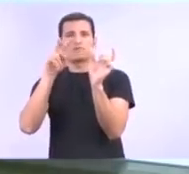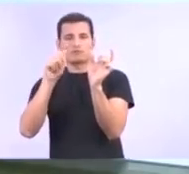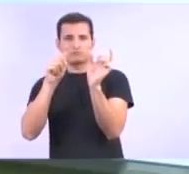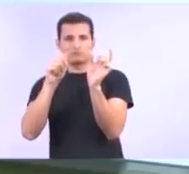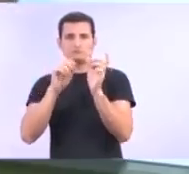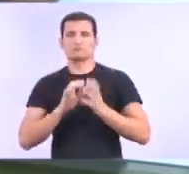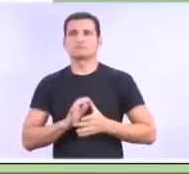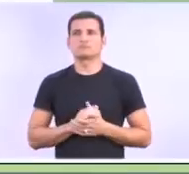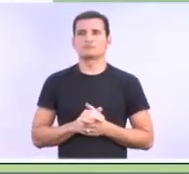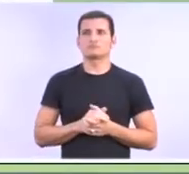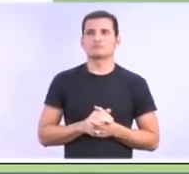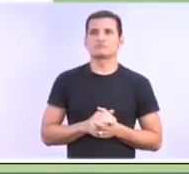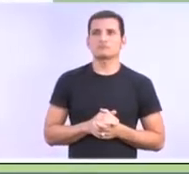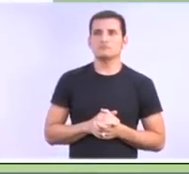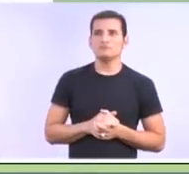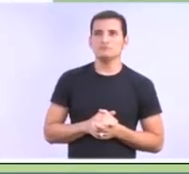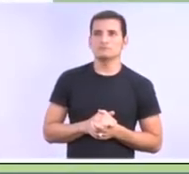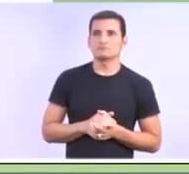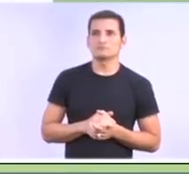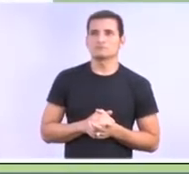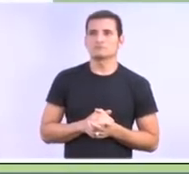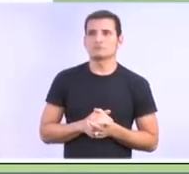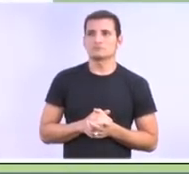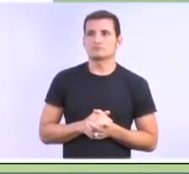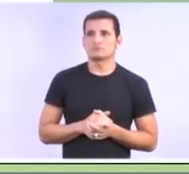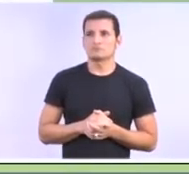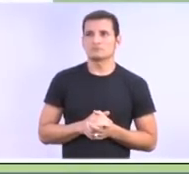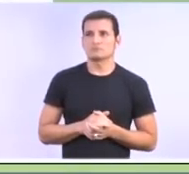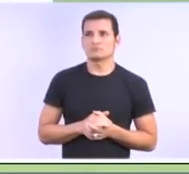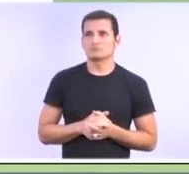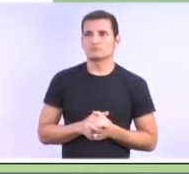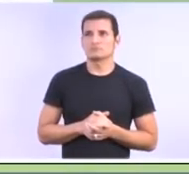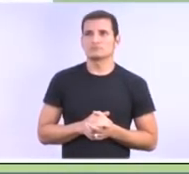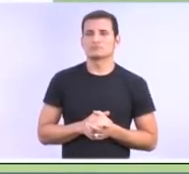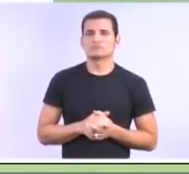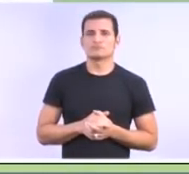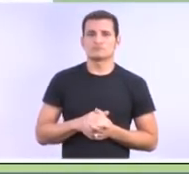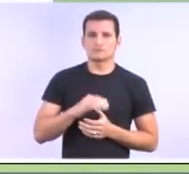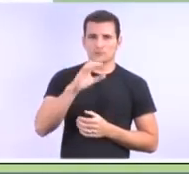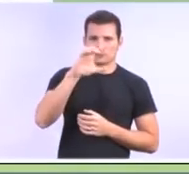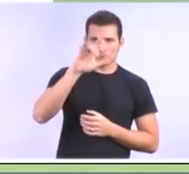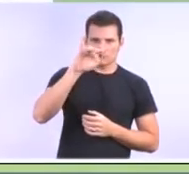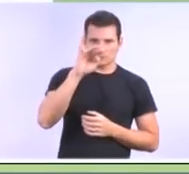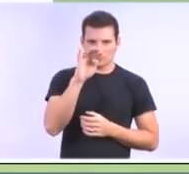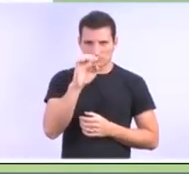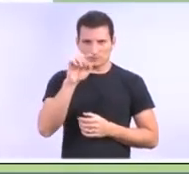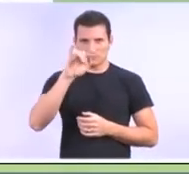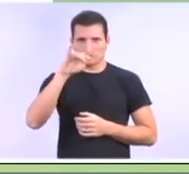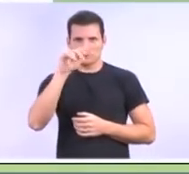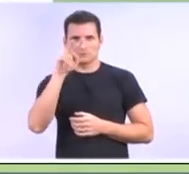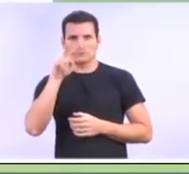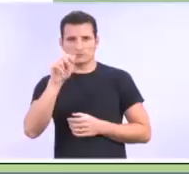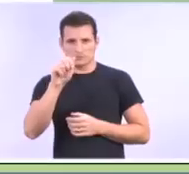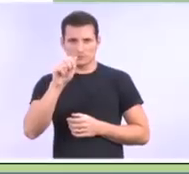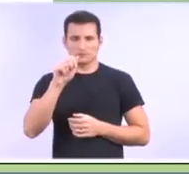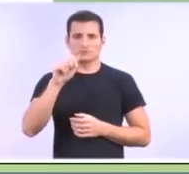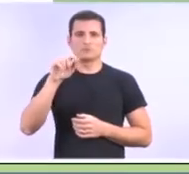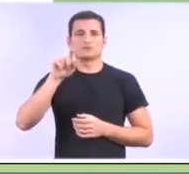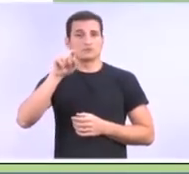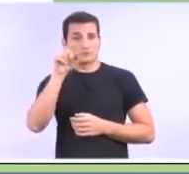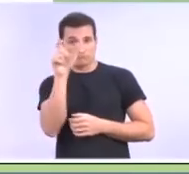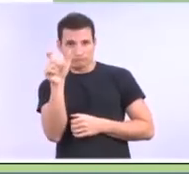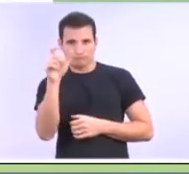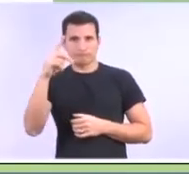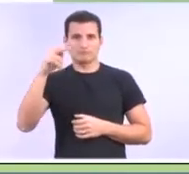cliente. Olha aqui, né? Nós temos o cliente.java e o programa.java que usa